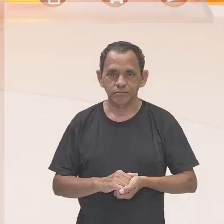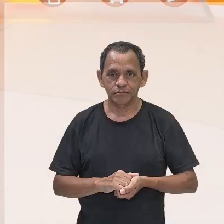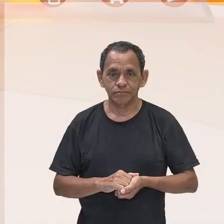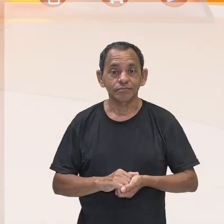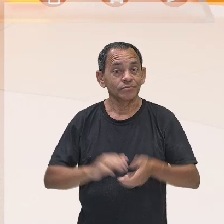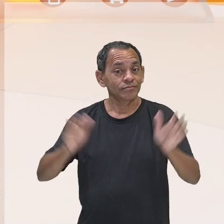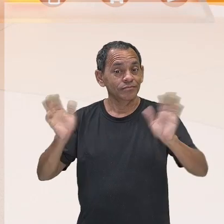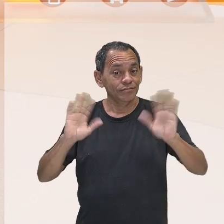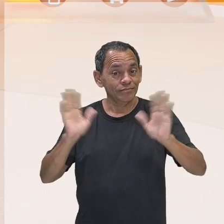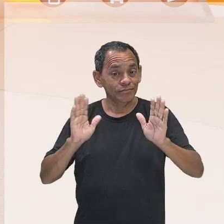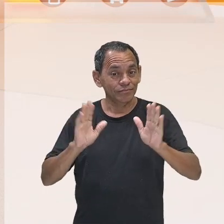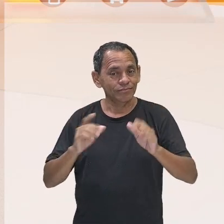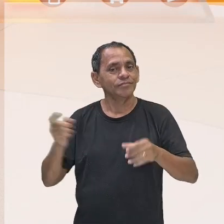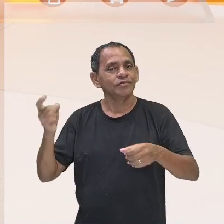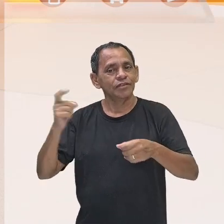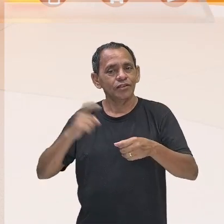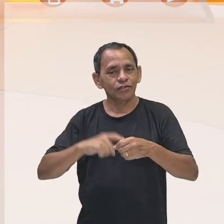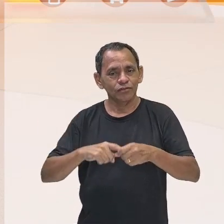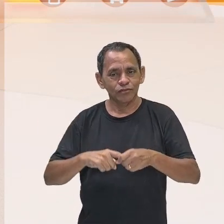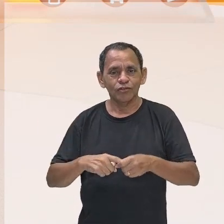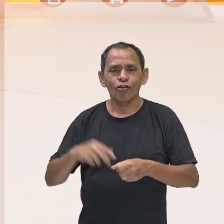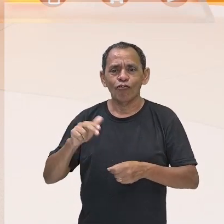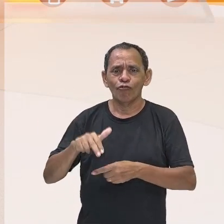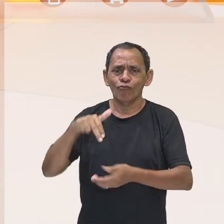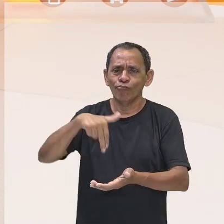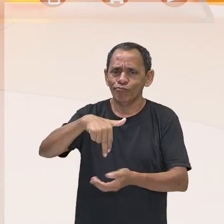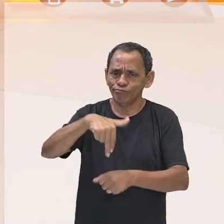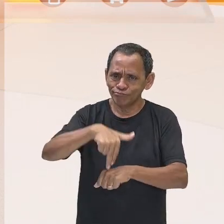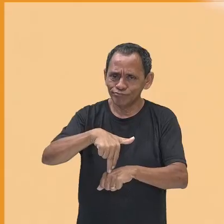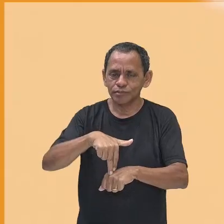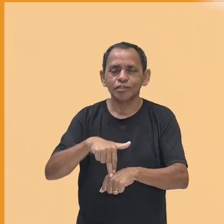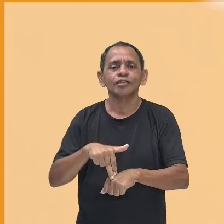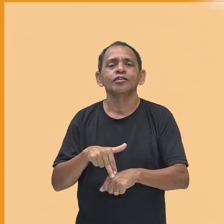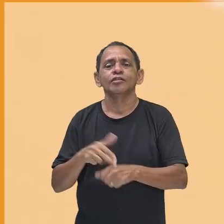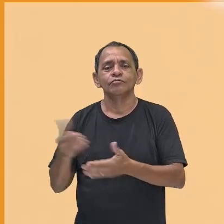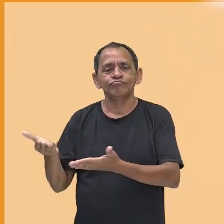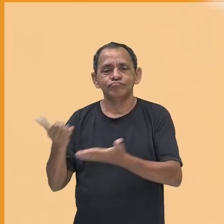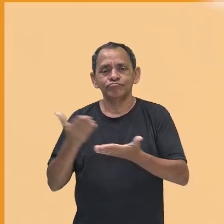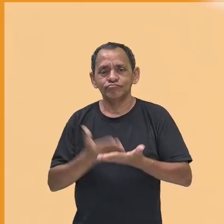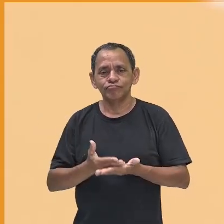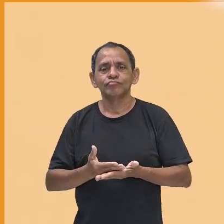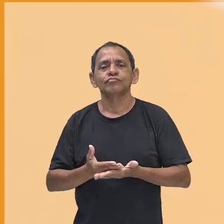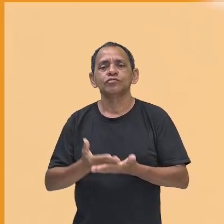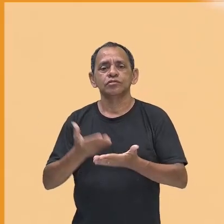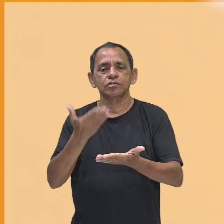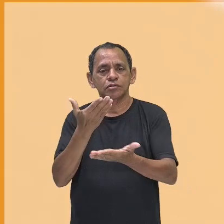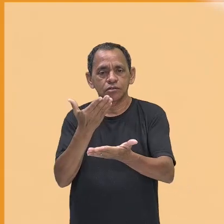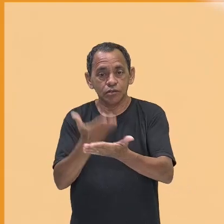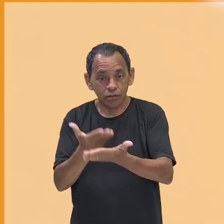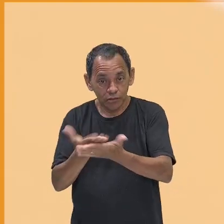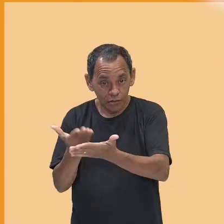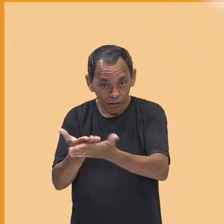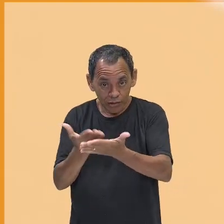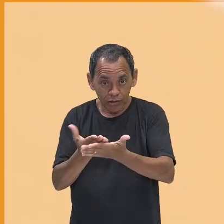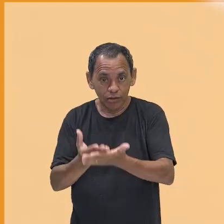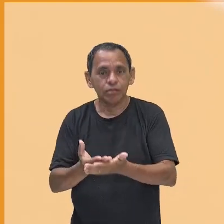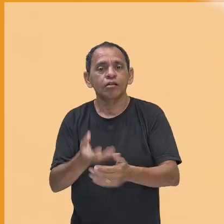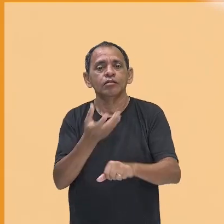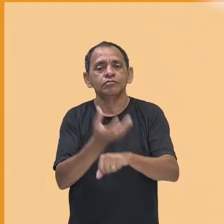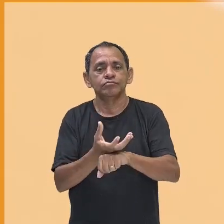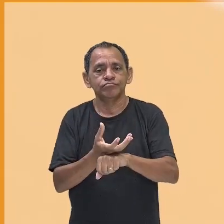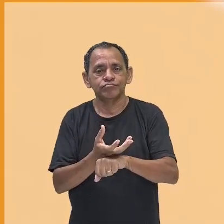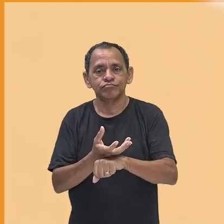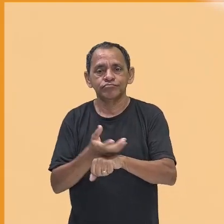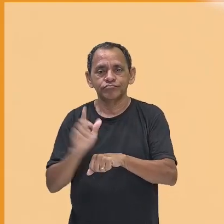Olá, gente, estamos de volta aqui. Sejam muito bem-vindos para mais uma aula de Geografia. Eu sou o professor Alexandre Donato e